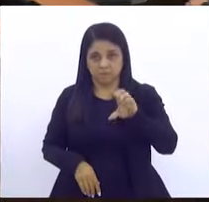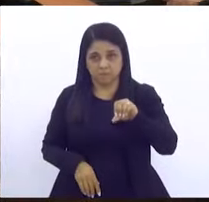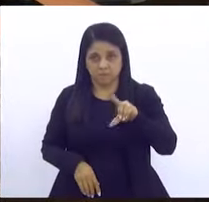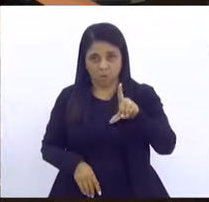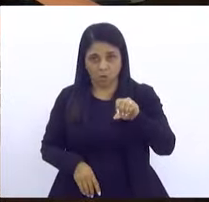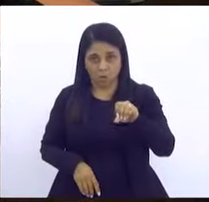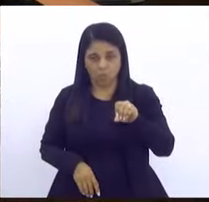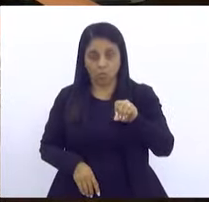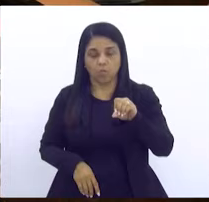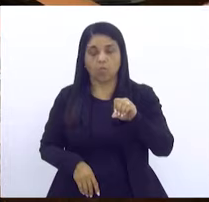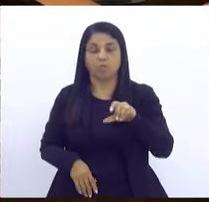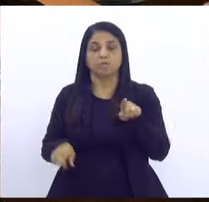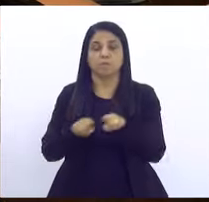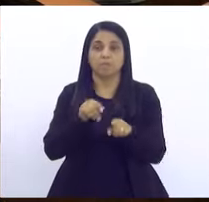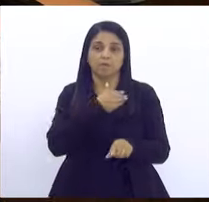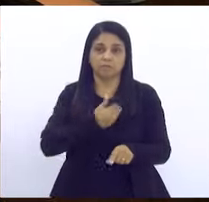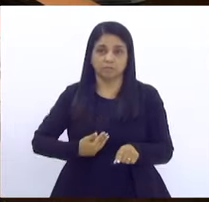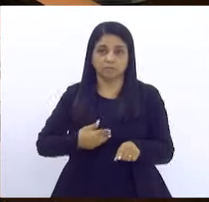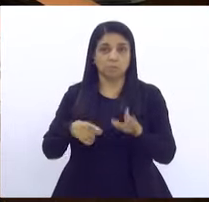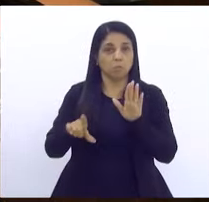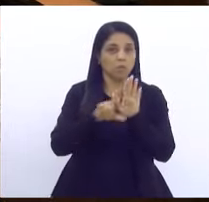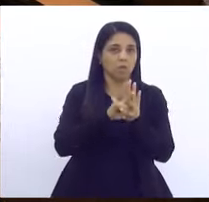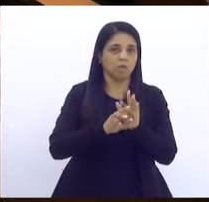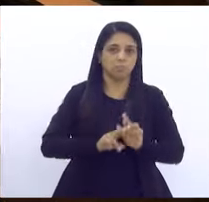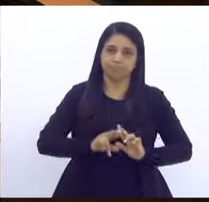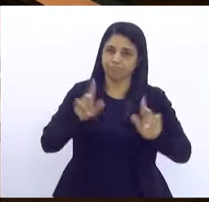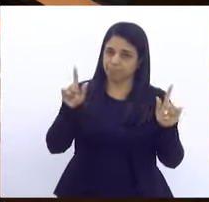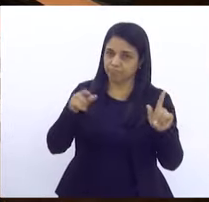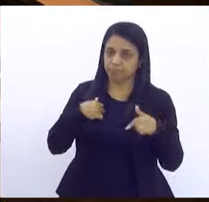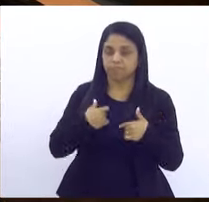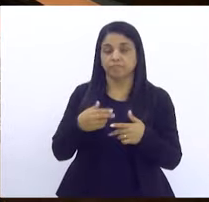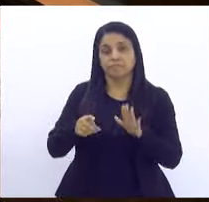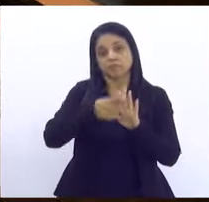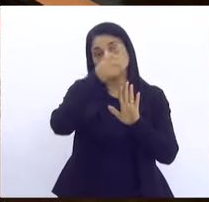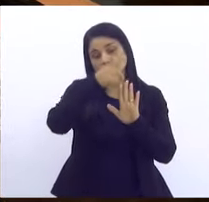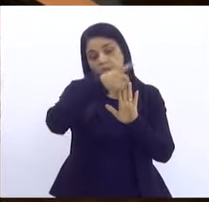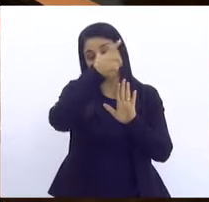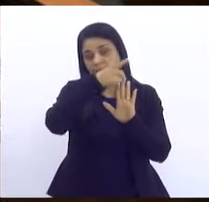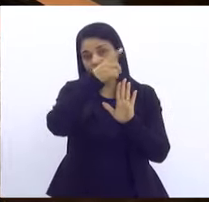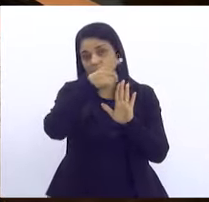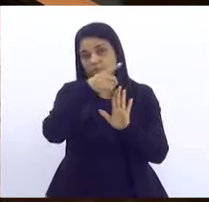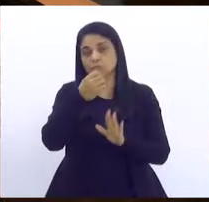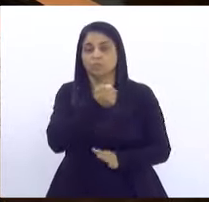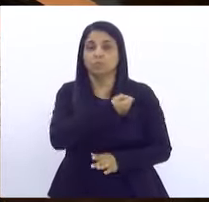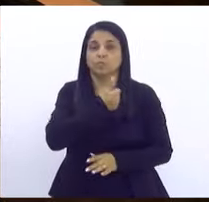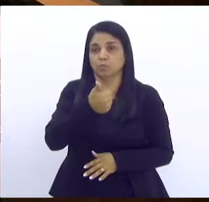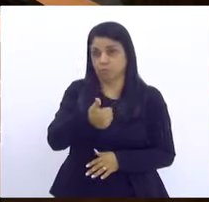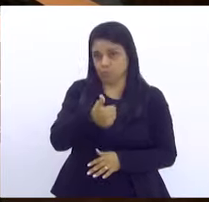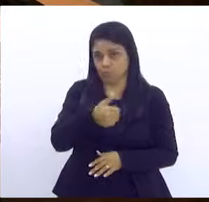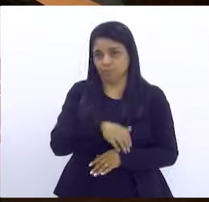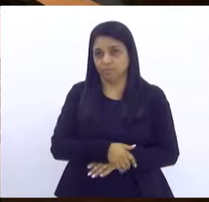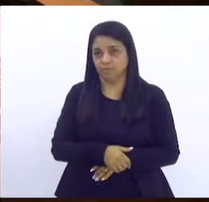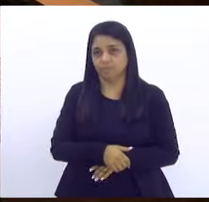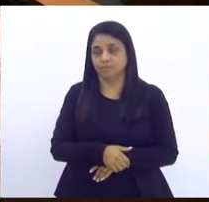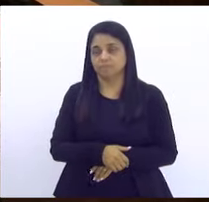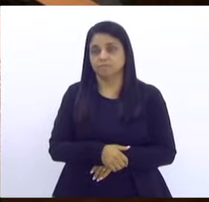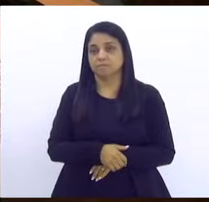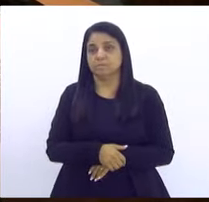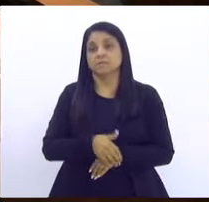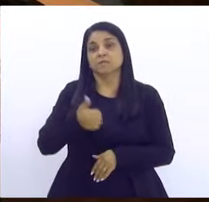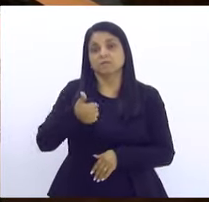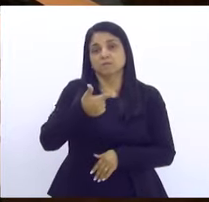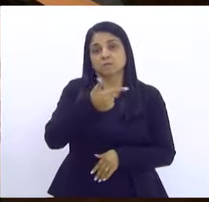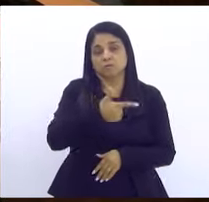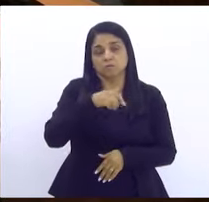Pública, sem ser por lei, seguramente respaldada lá no decreto-lei número 1. Até que em